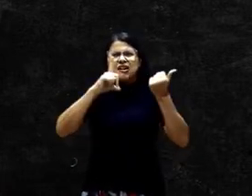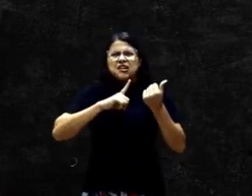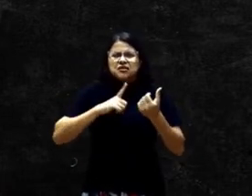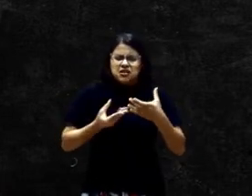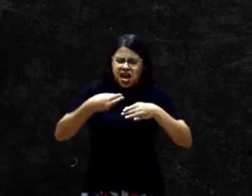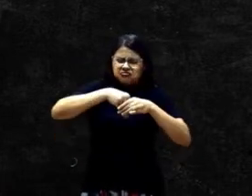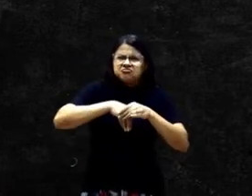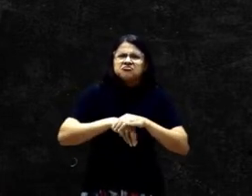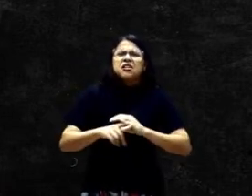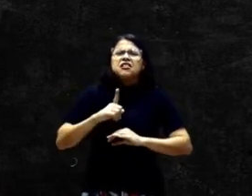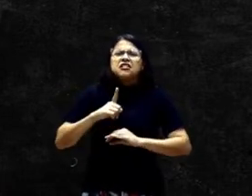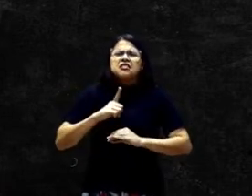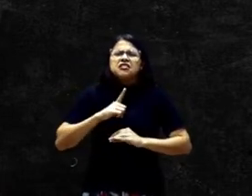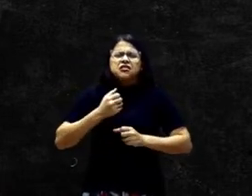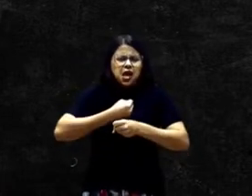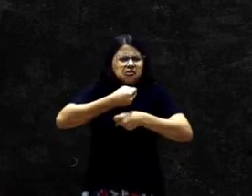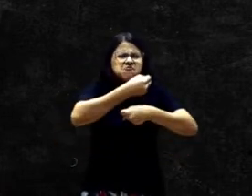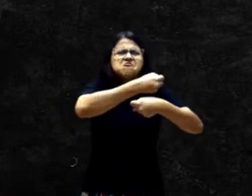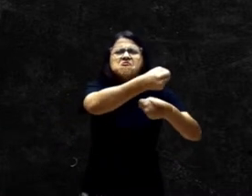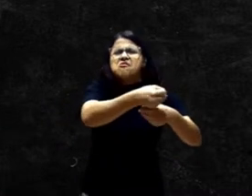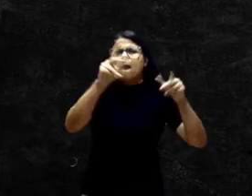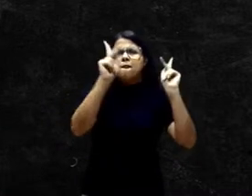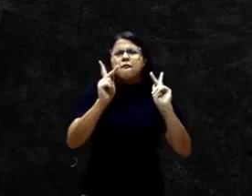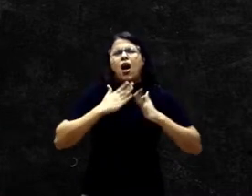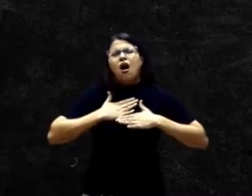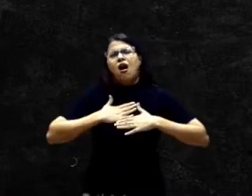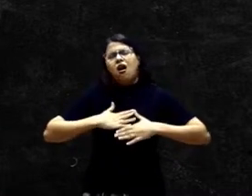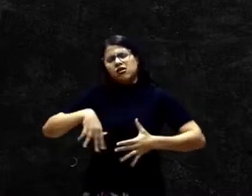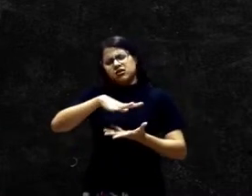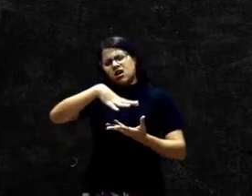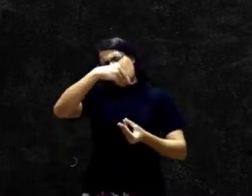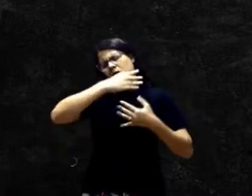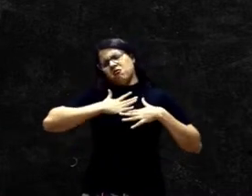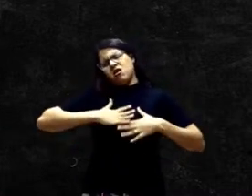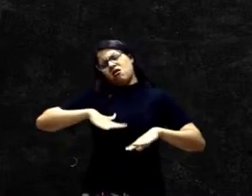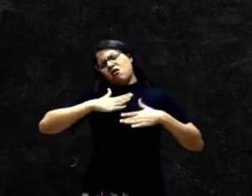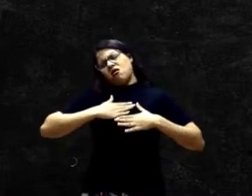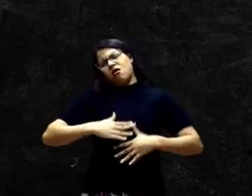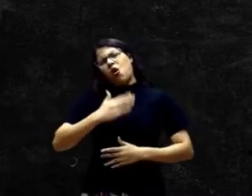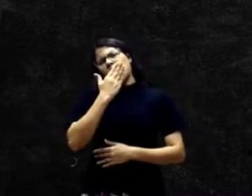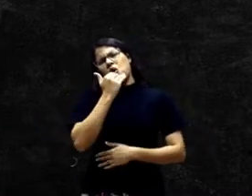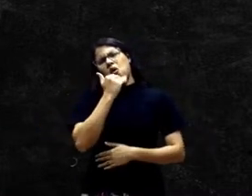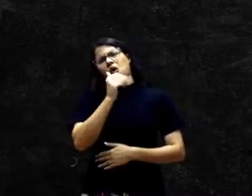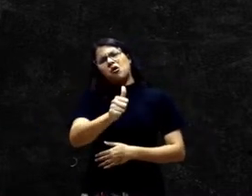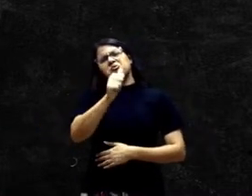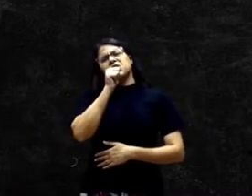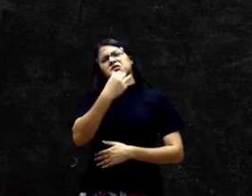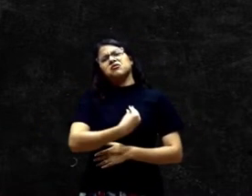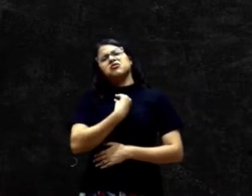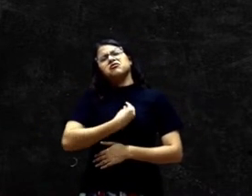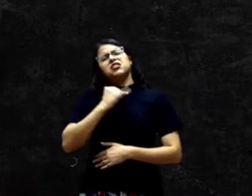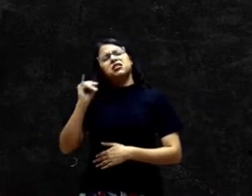anos, descansa, come, bebe e aproveita a vida.